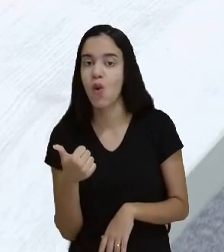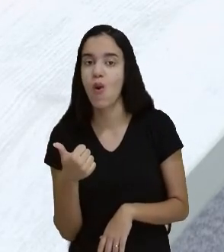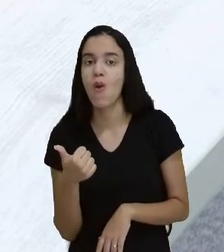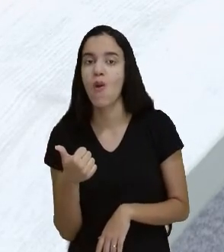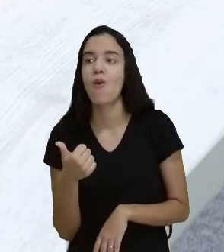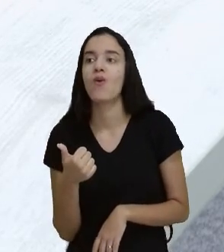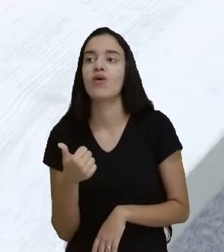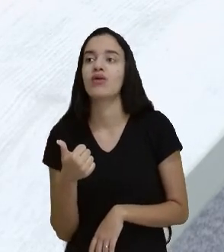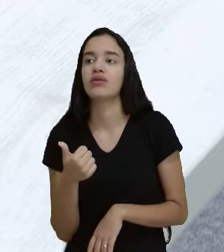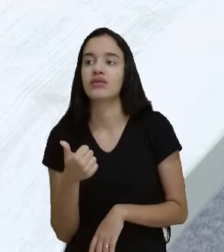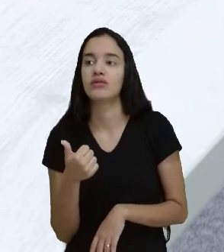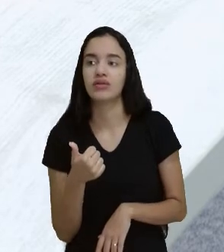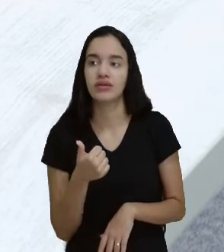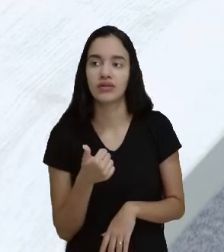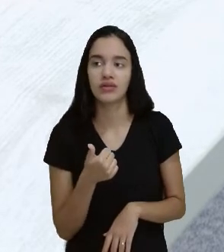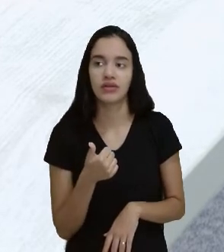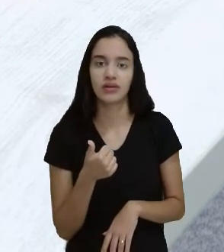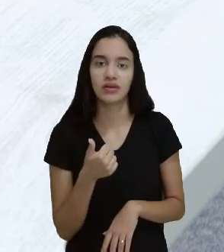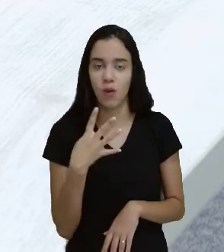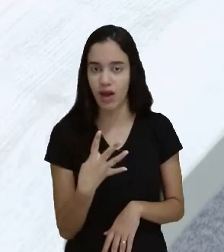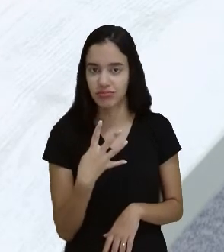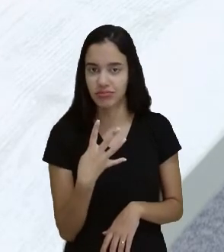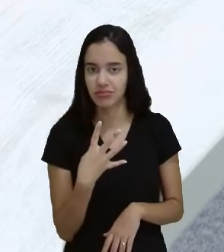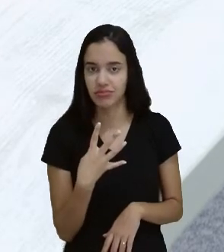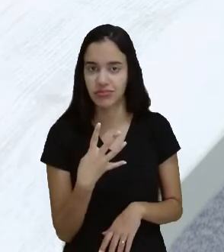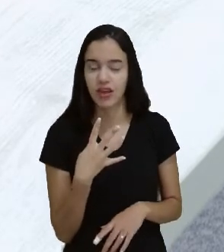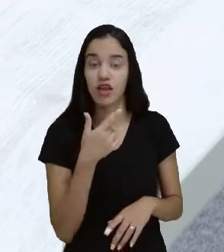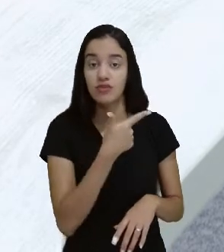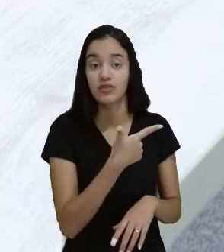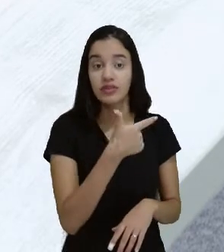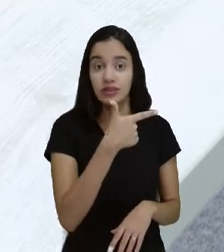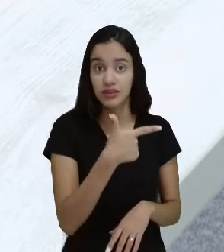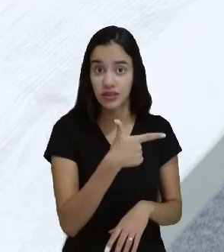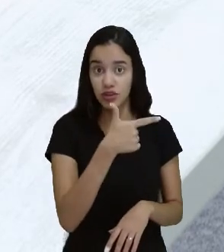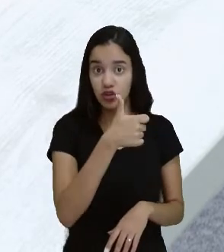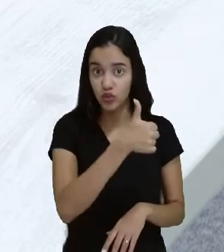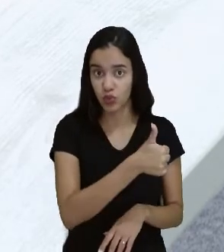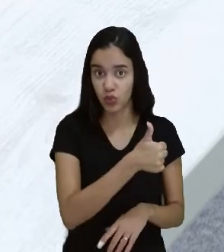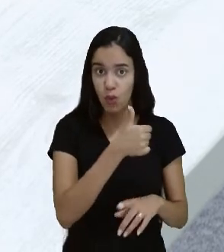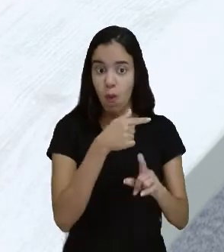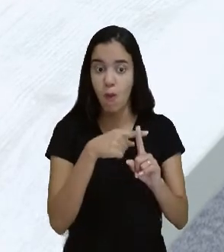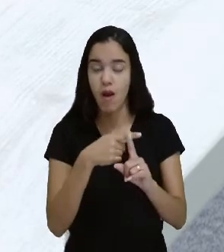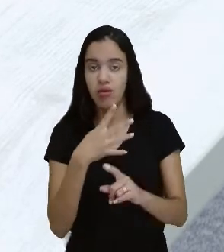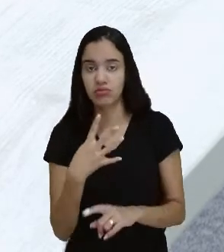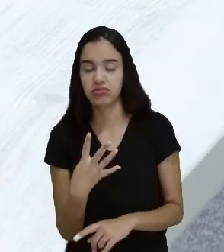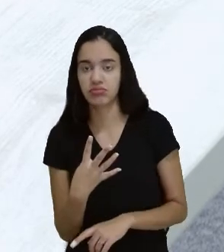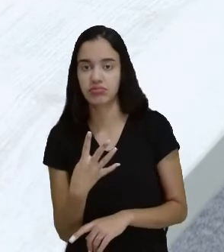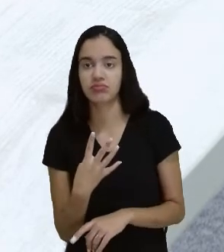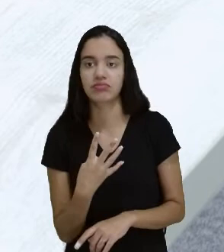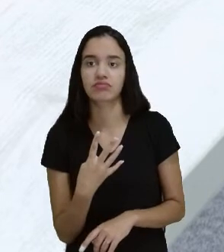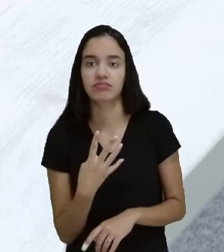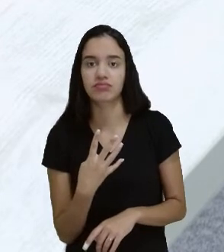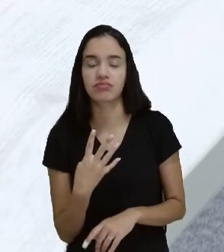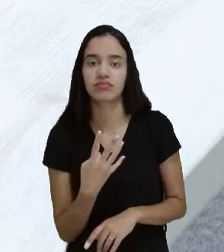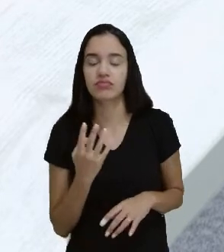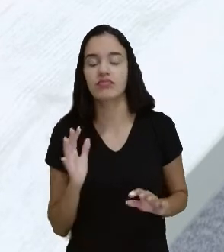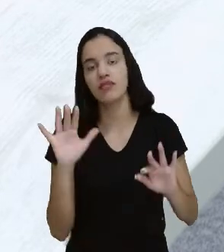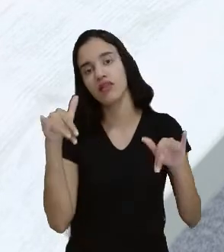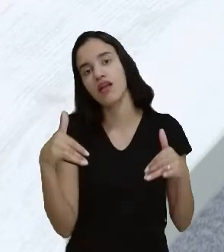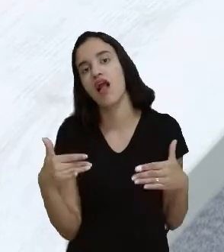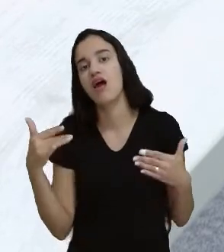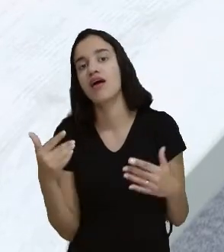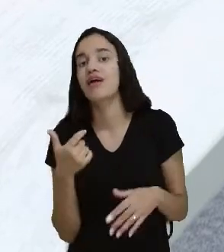mais 21 mais 4. Porque o 21 já é o quinto dia, né? Então,